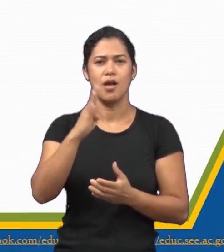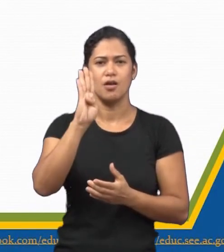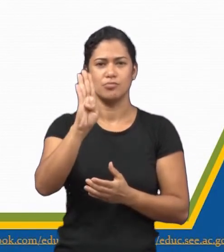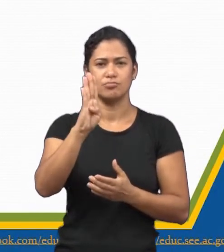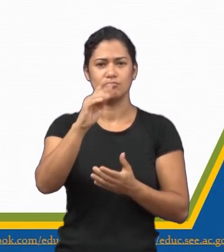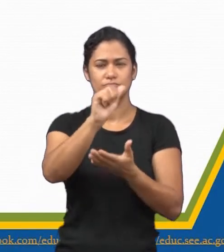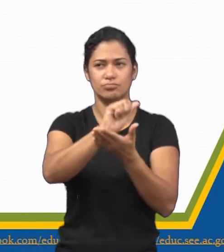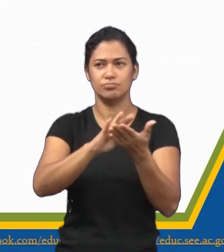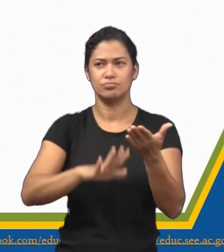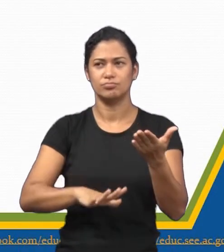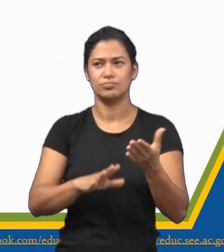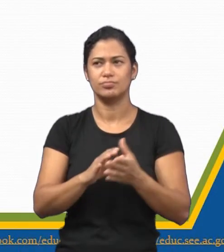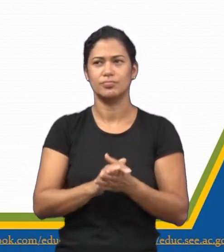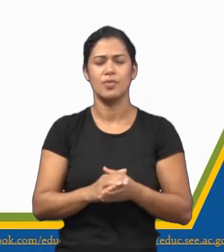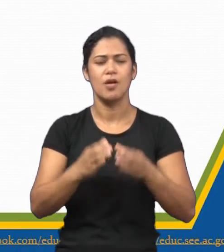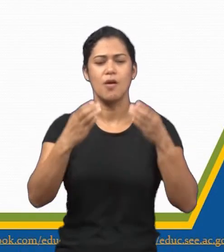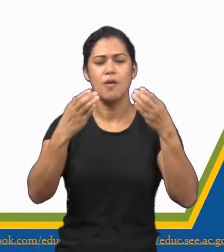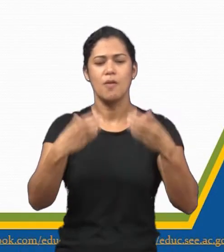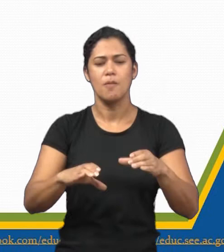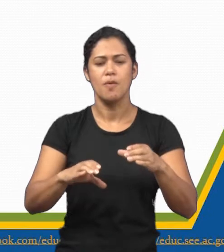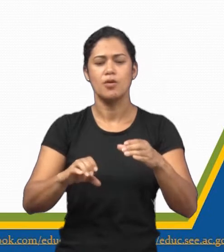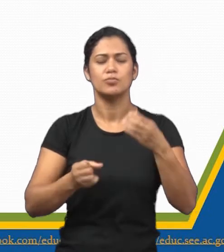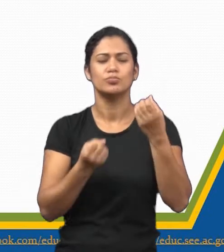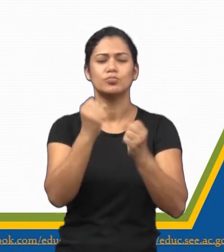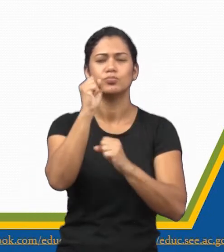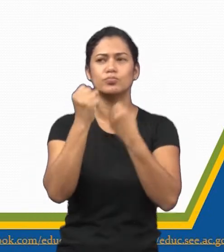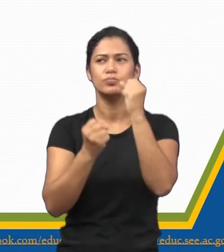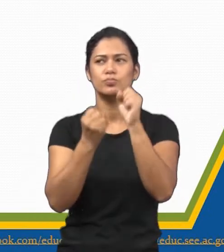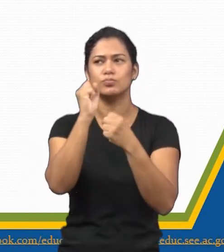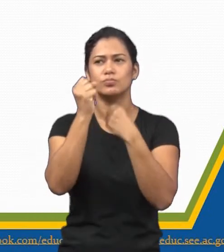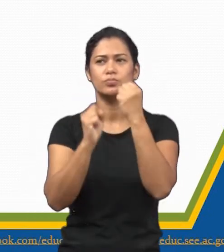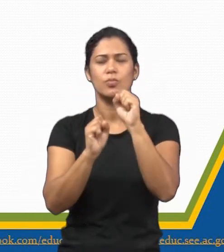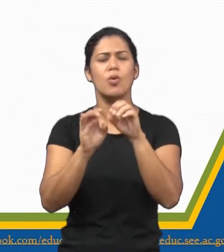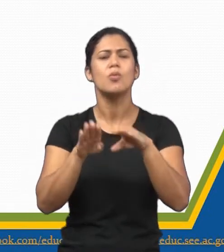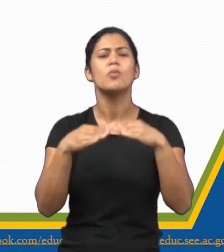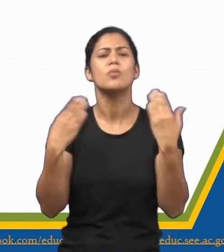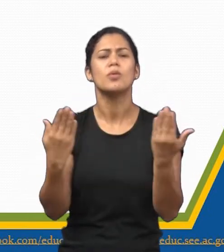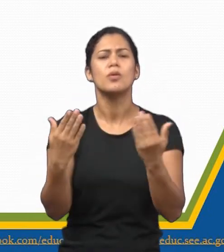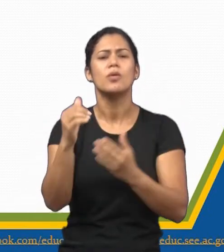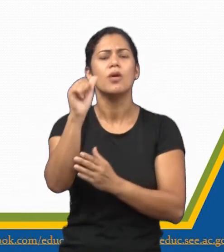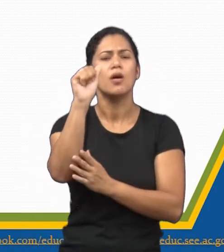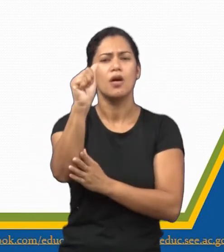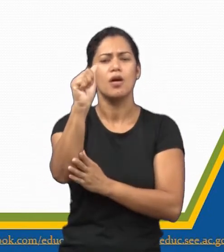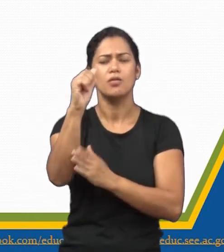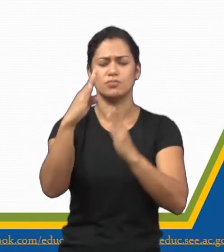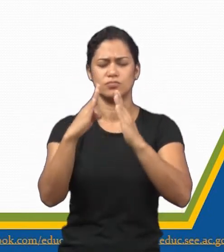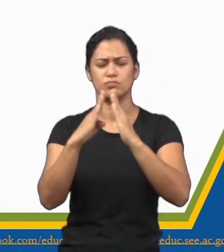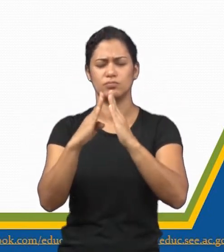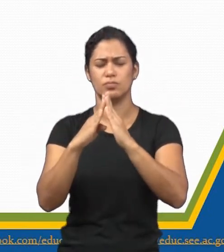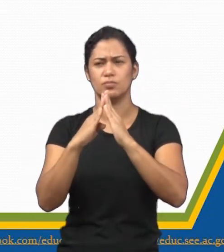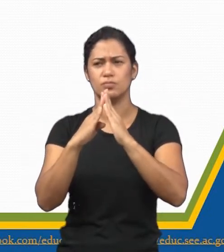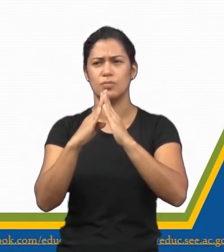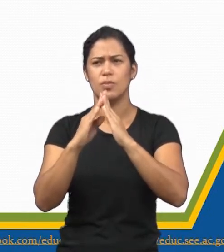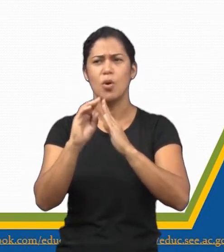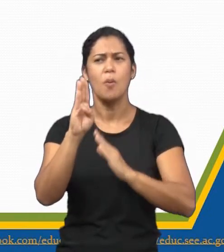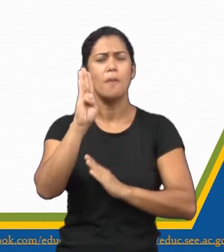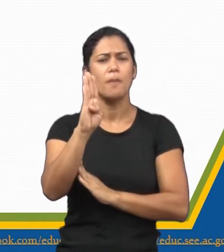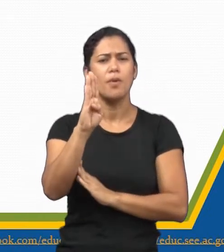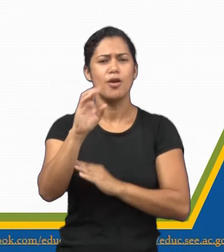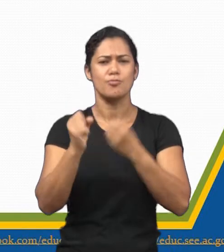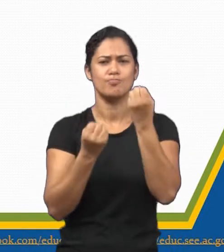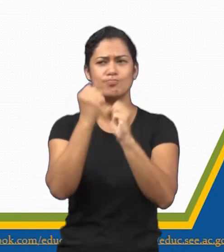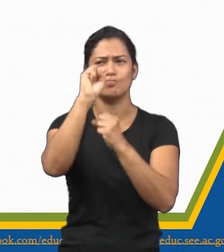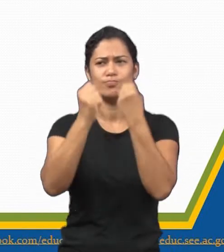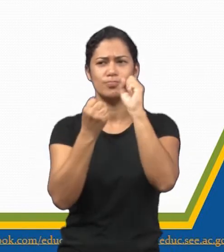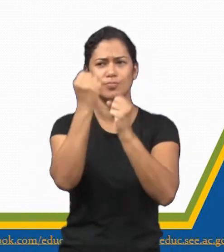4. E nos bairros industriais predominam as residências, indústrias, comércios